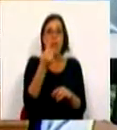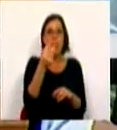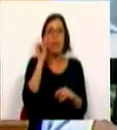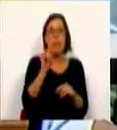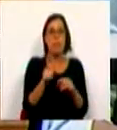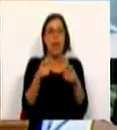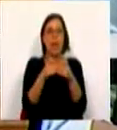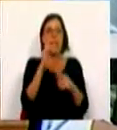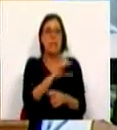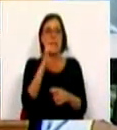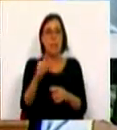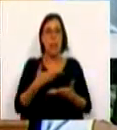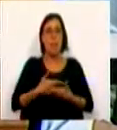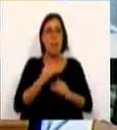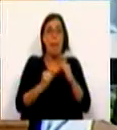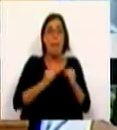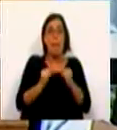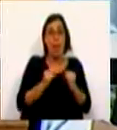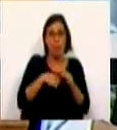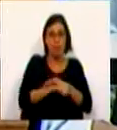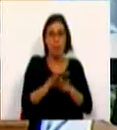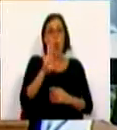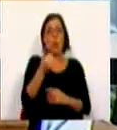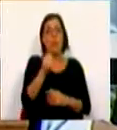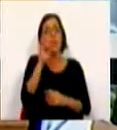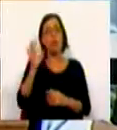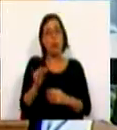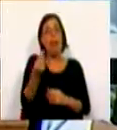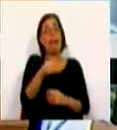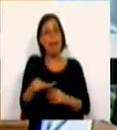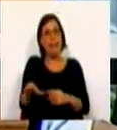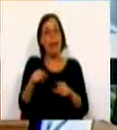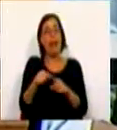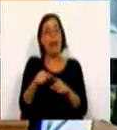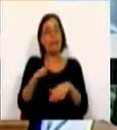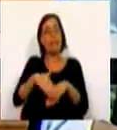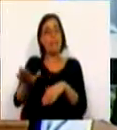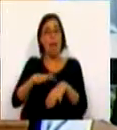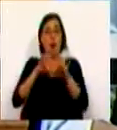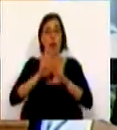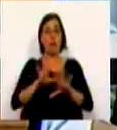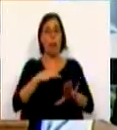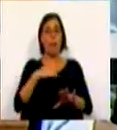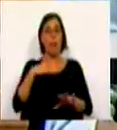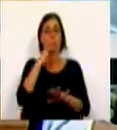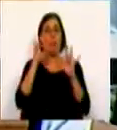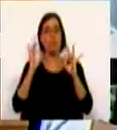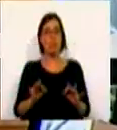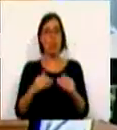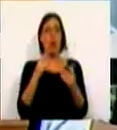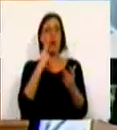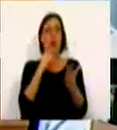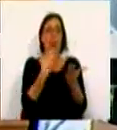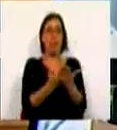mais de 23 mil cartões de cidadão para bebés e 45% das crianças saíram já com o médico de família